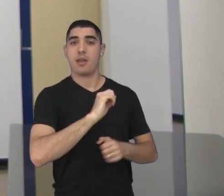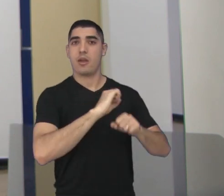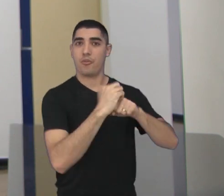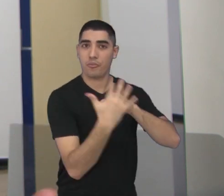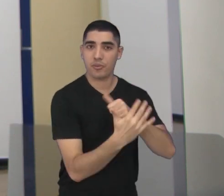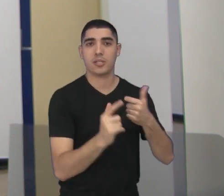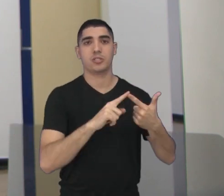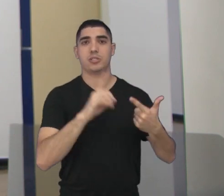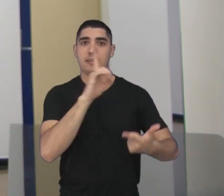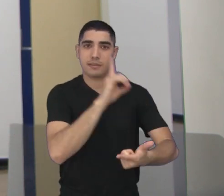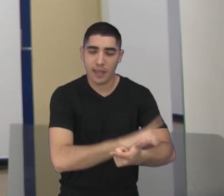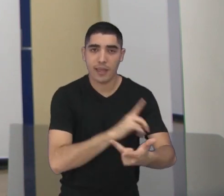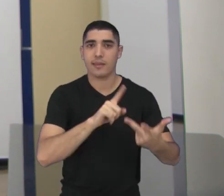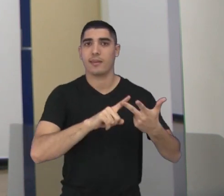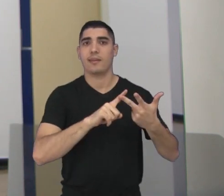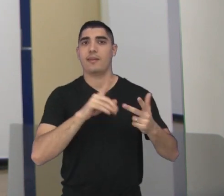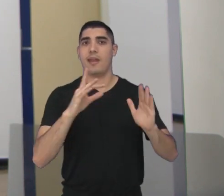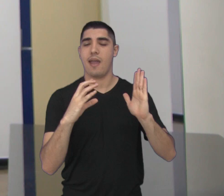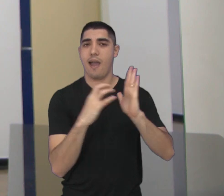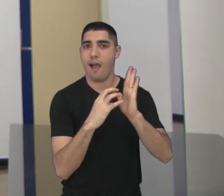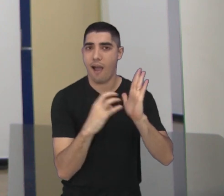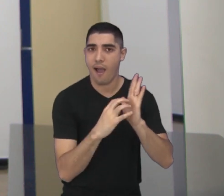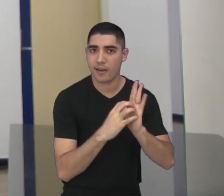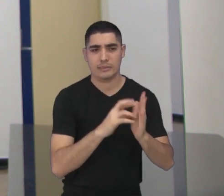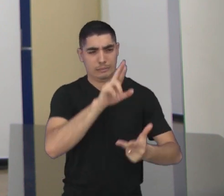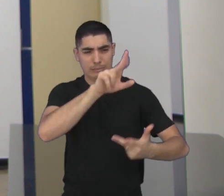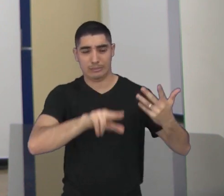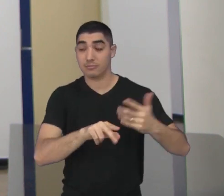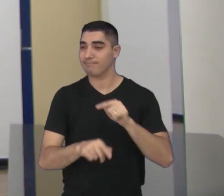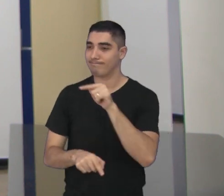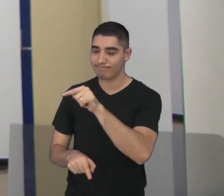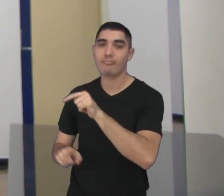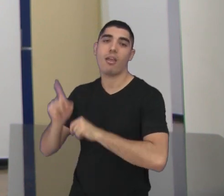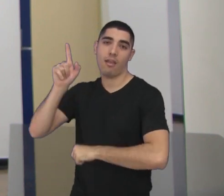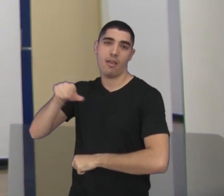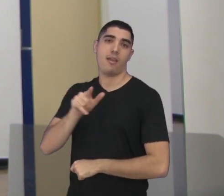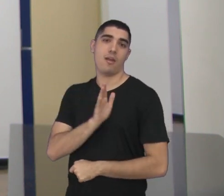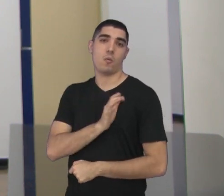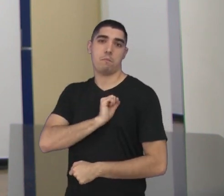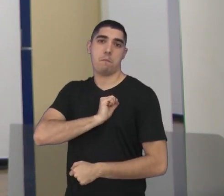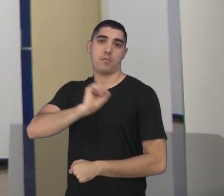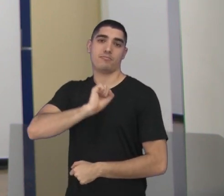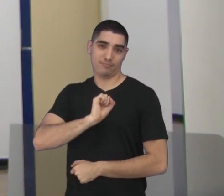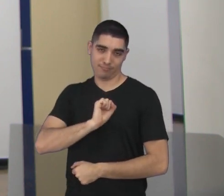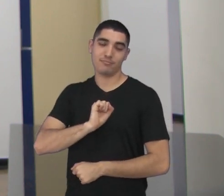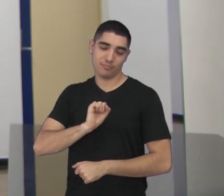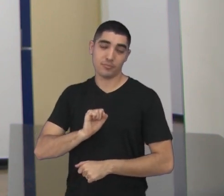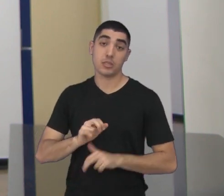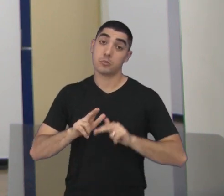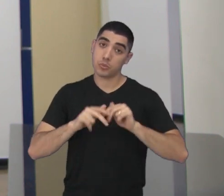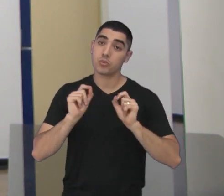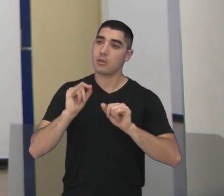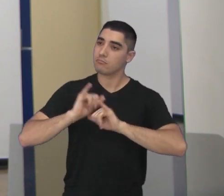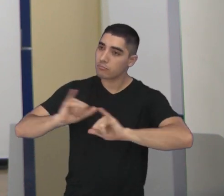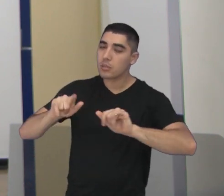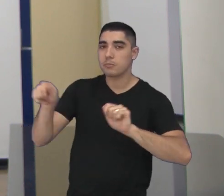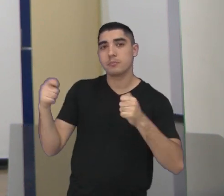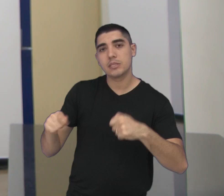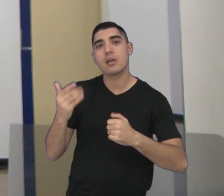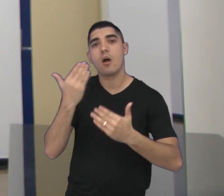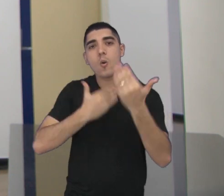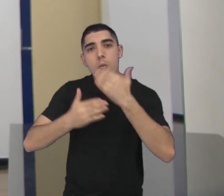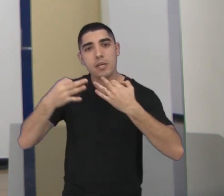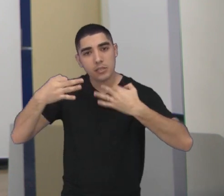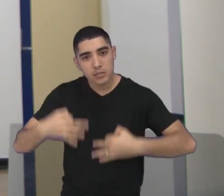acidente, mata mais que a AIDS. Então, como que você previne isso? É a prevenção, é noticiando e levando informação para a